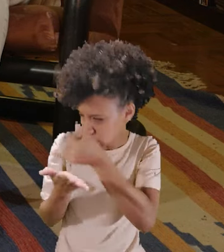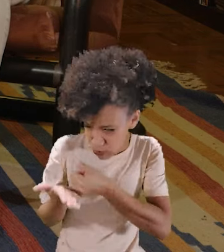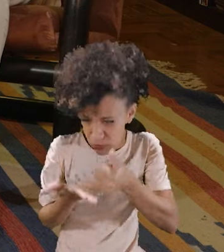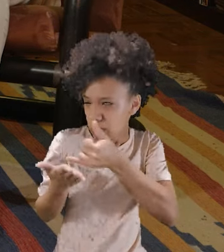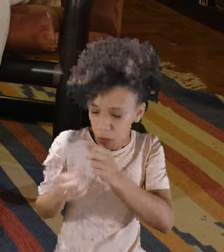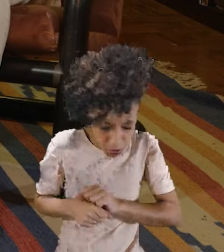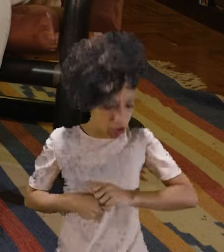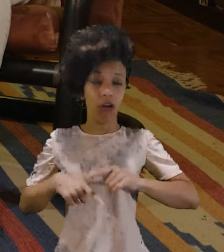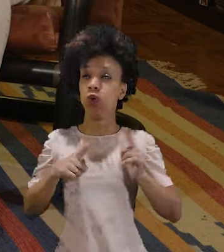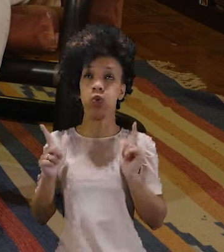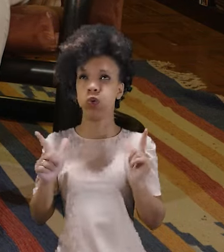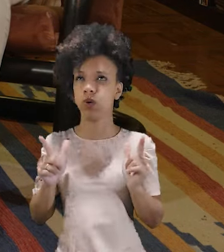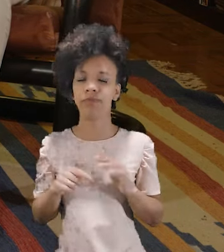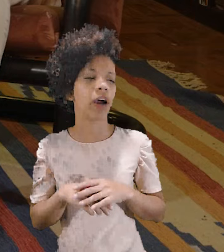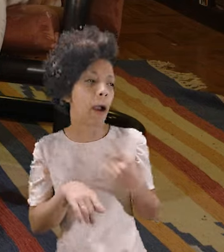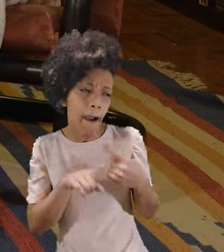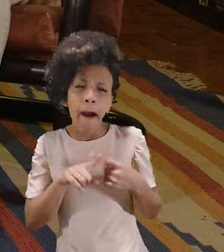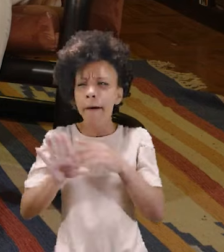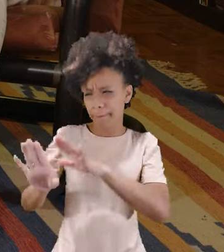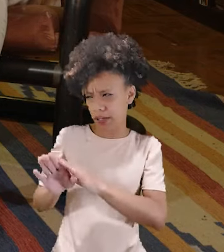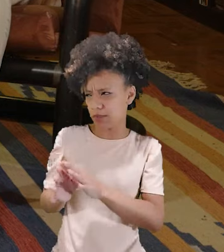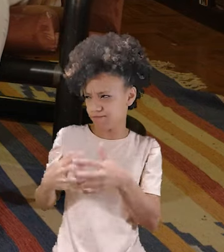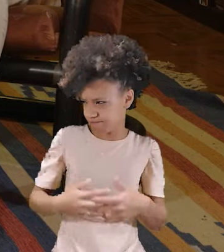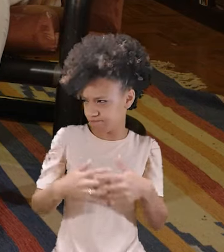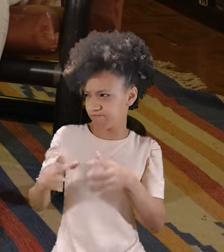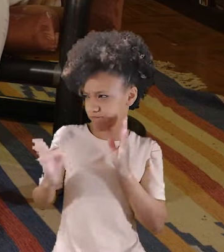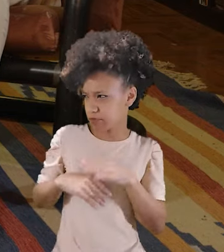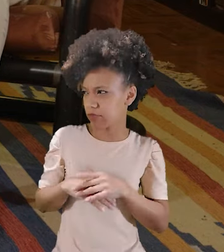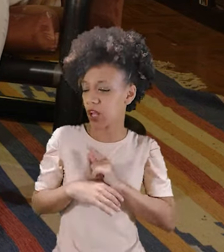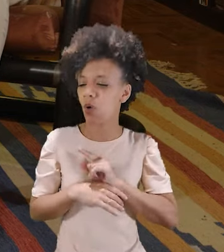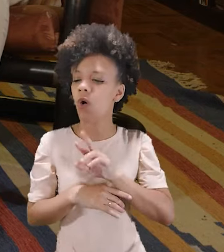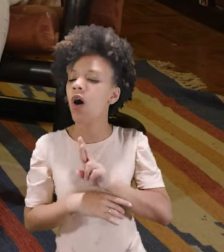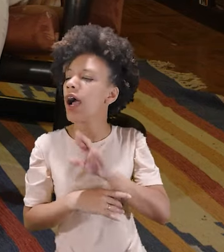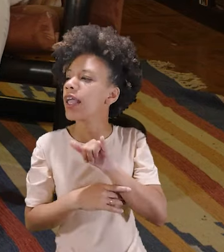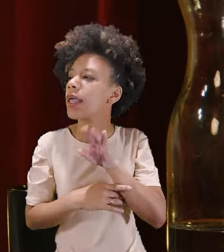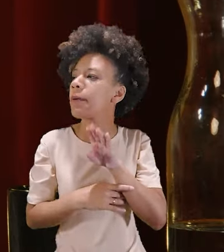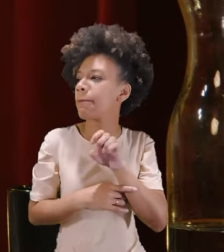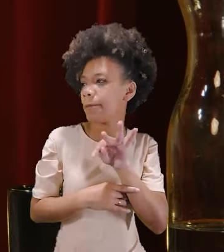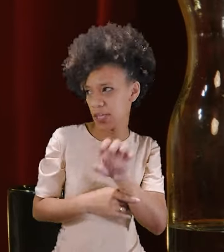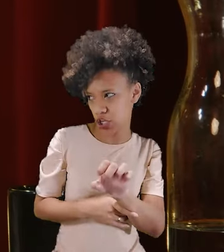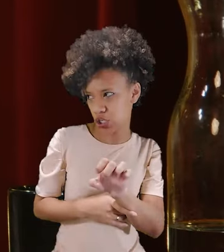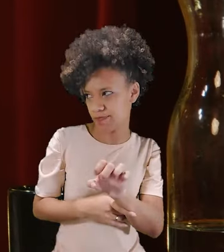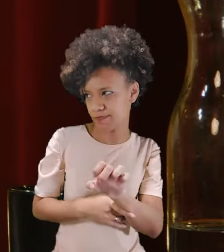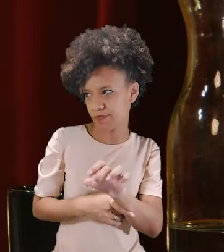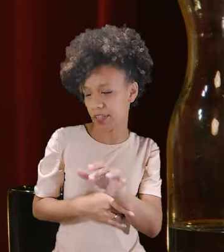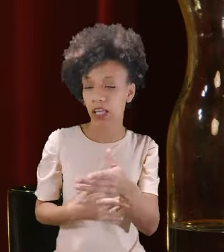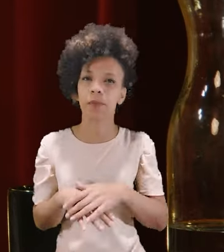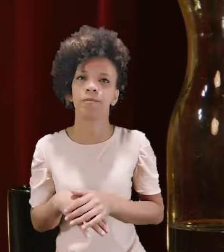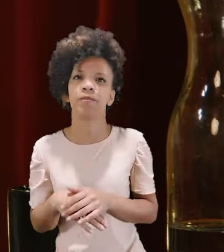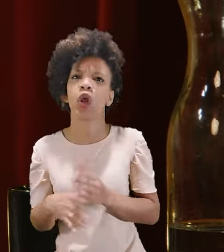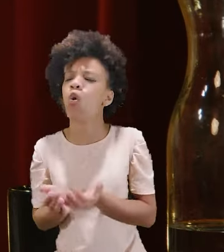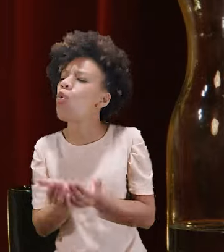deve usar droga para caramba para dar uma porque assim o Caminhoneiro ele usa o tal do Rebite o bichinho o geralmente